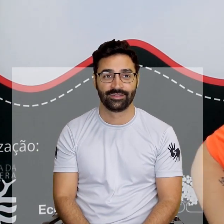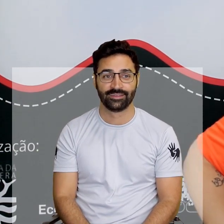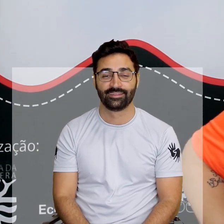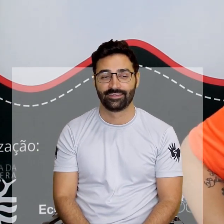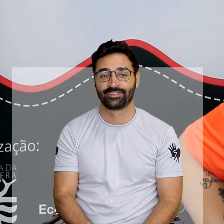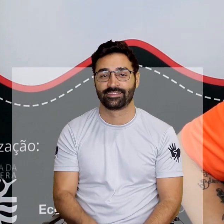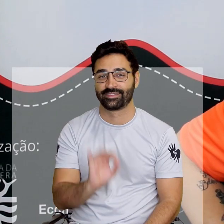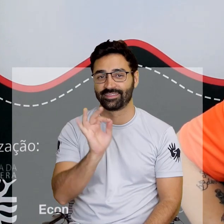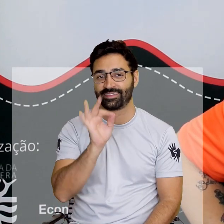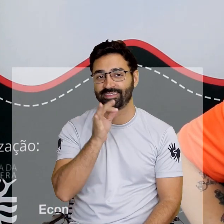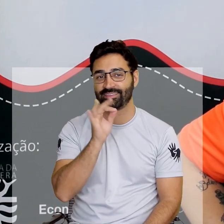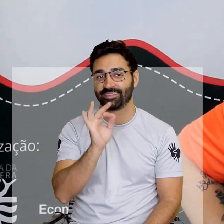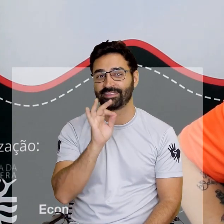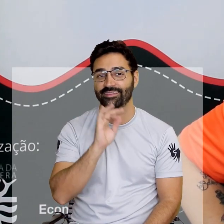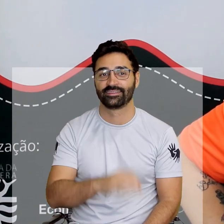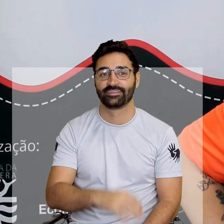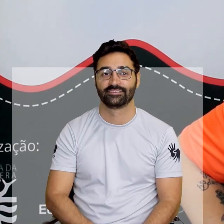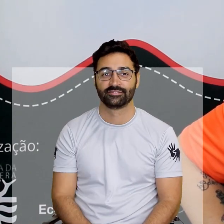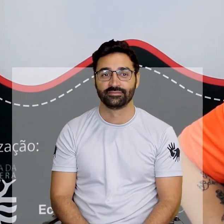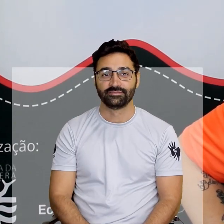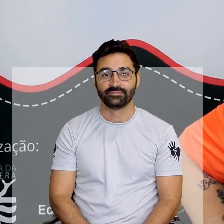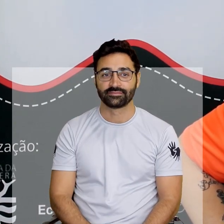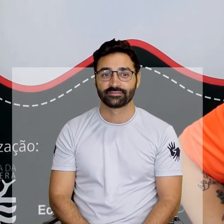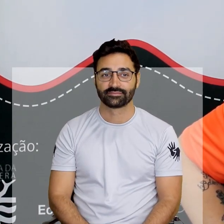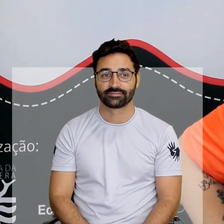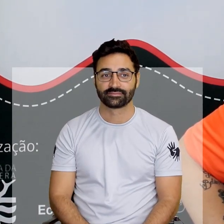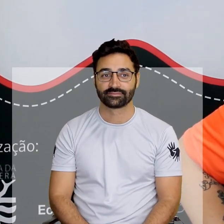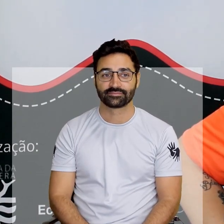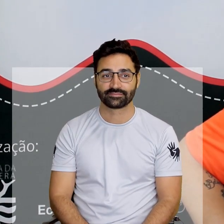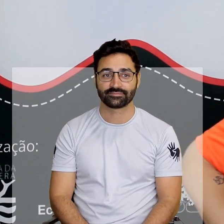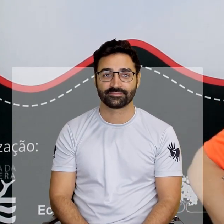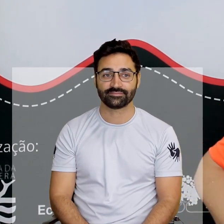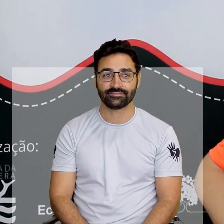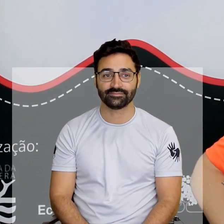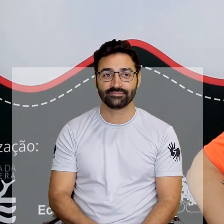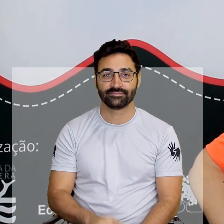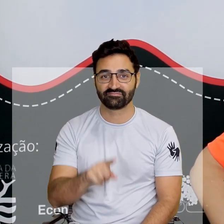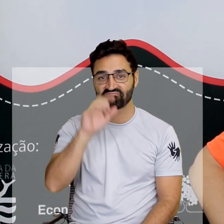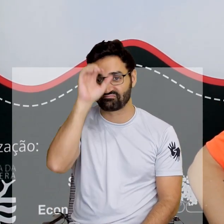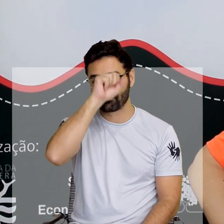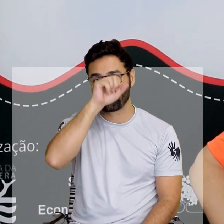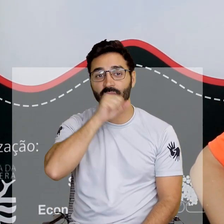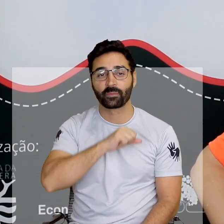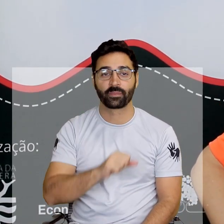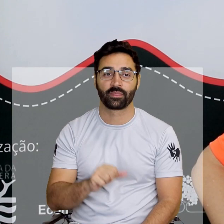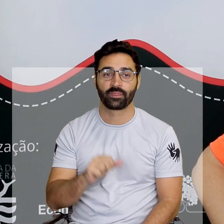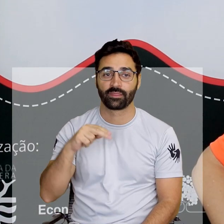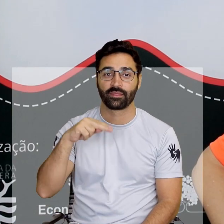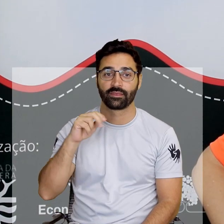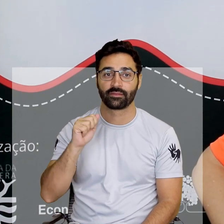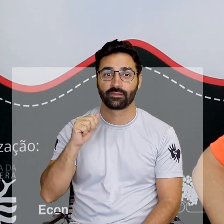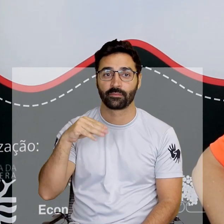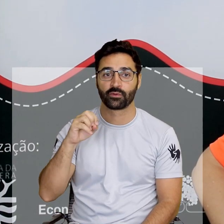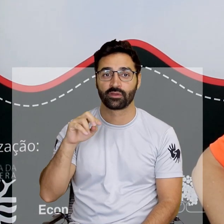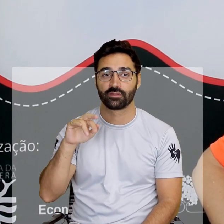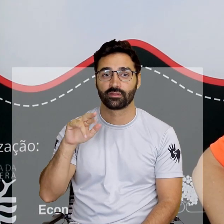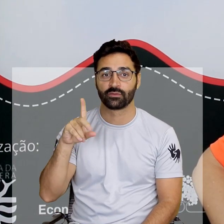Isso mesmo, o povo tá bom demais, gente. Assim é fácil demais ensinar. Namorado.